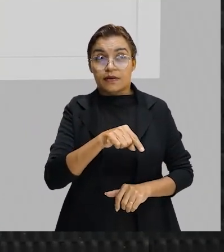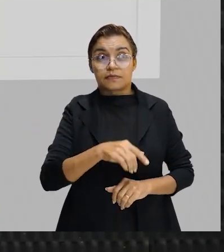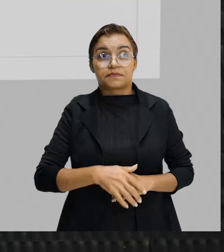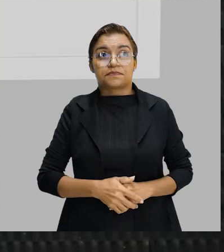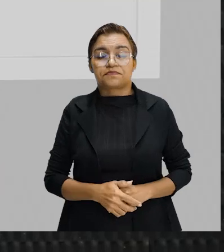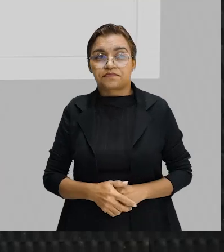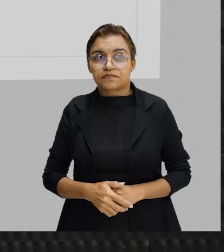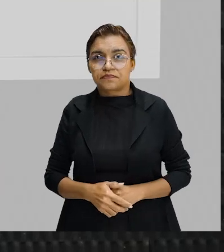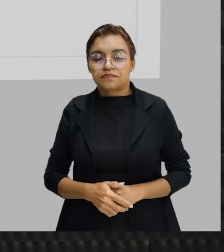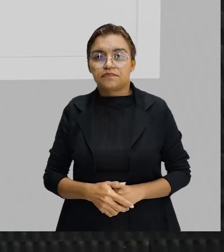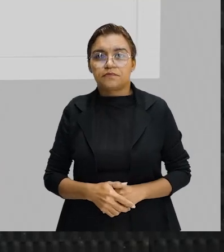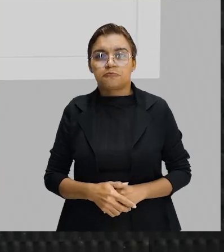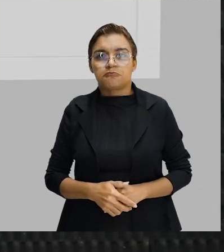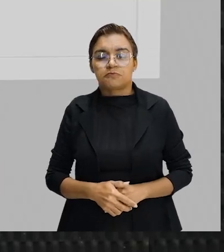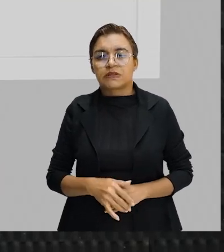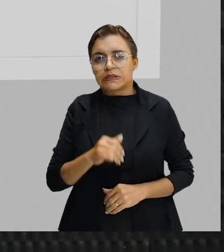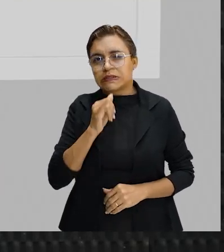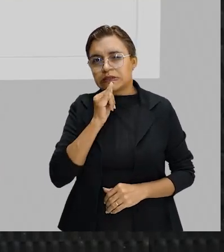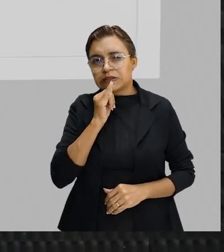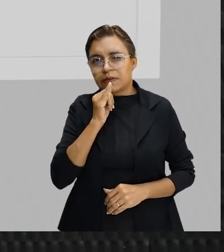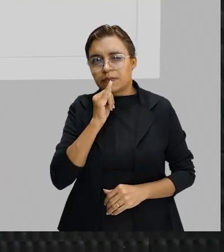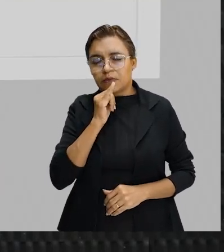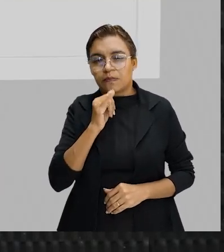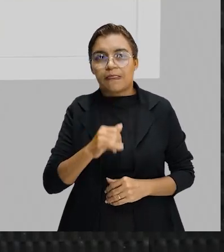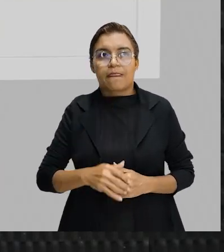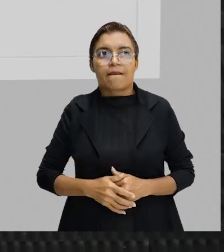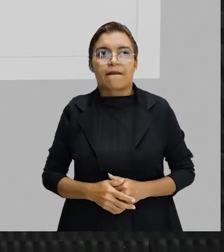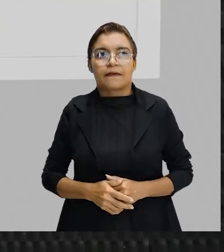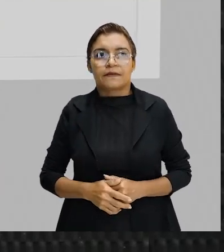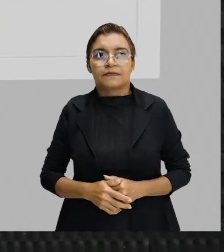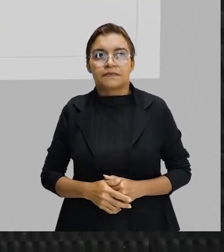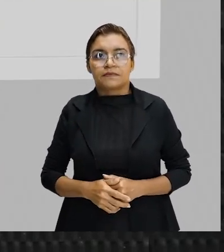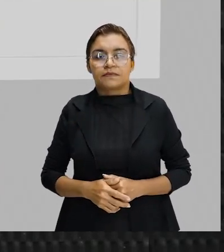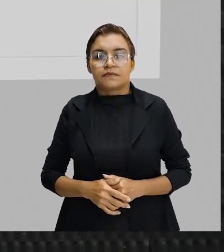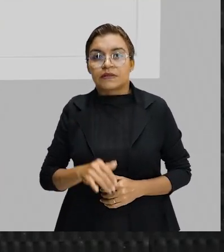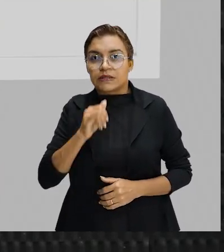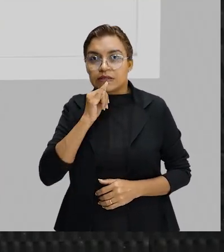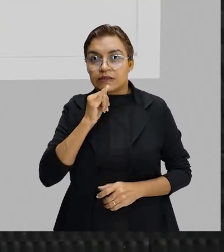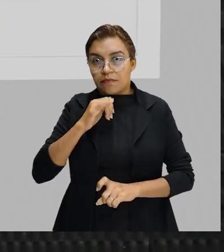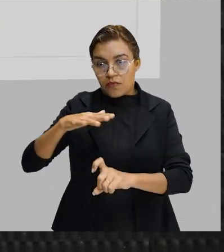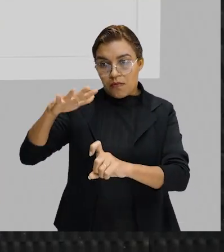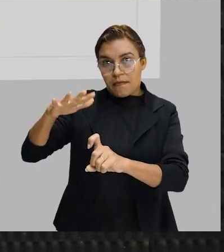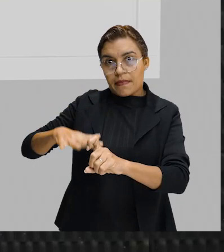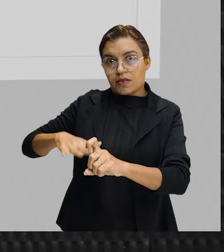na troca, certo, do mito